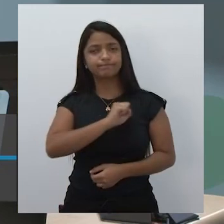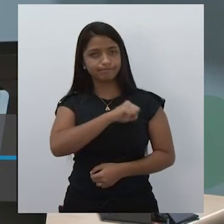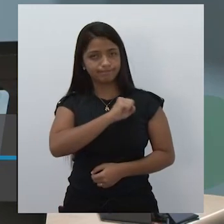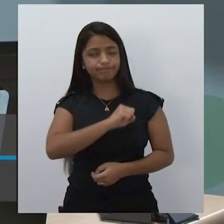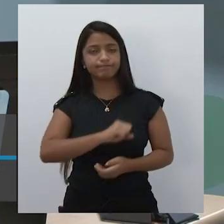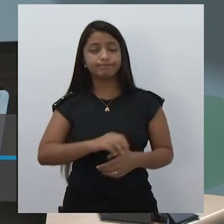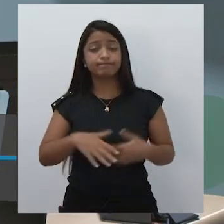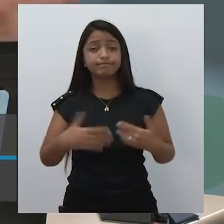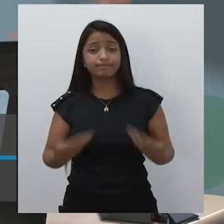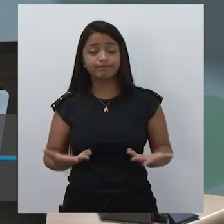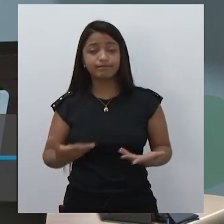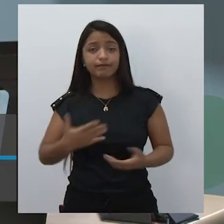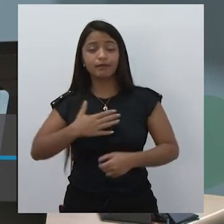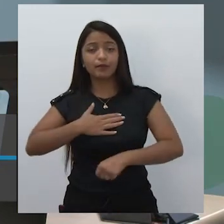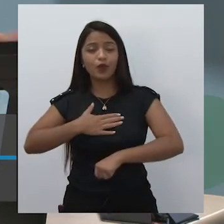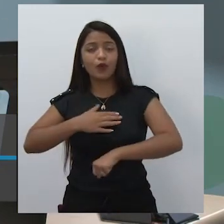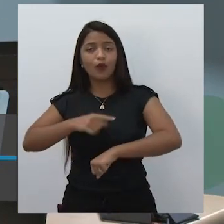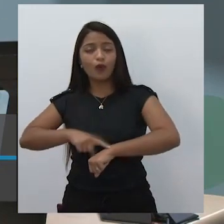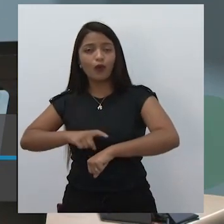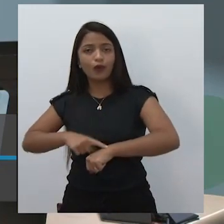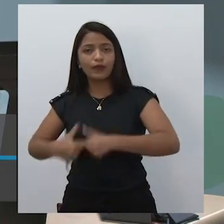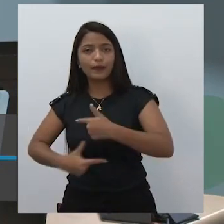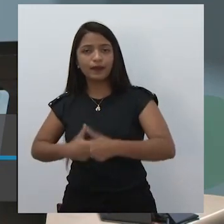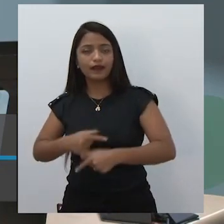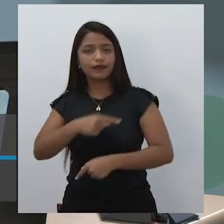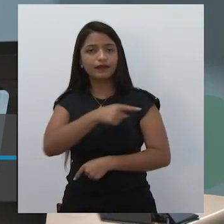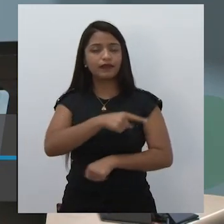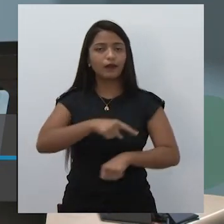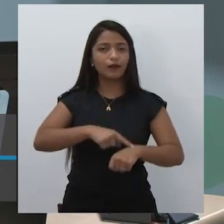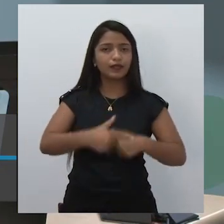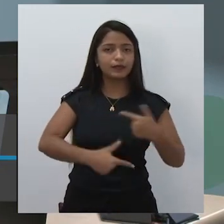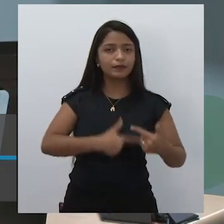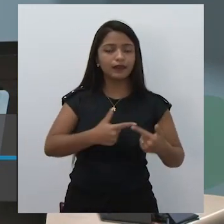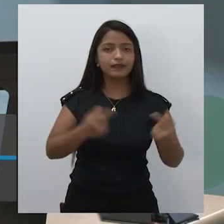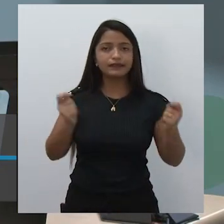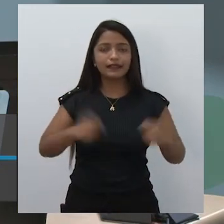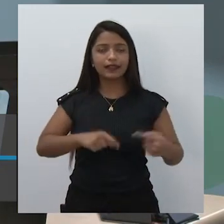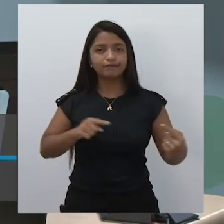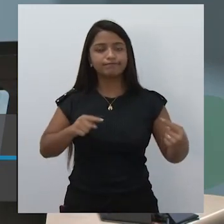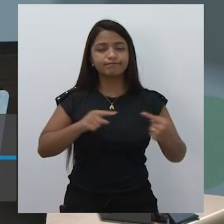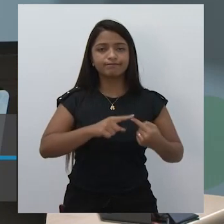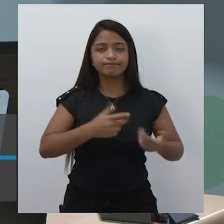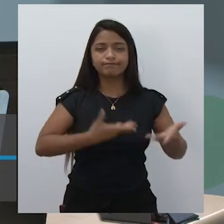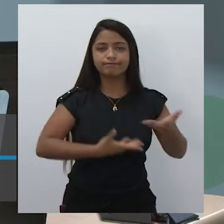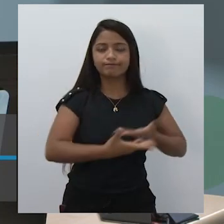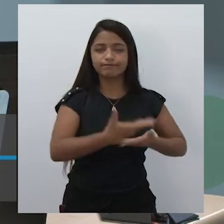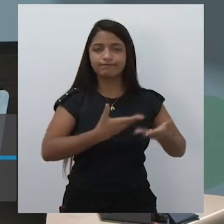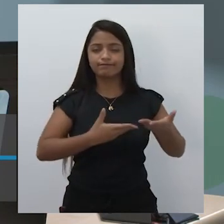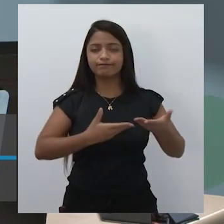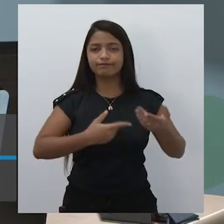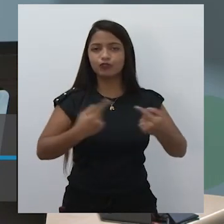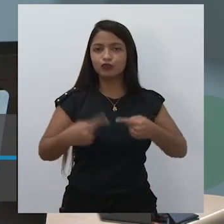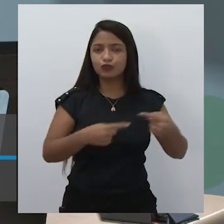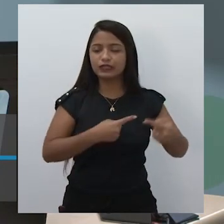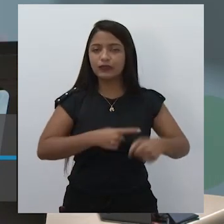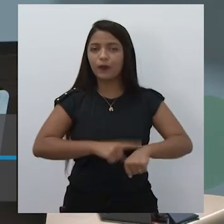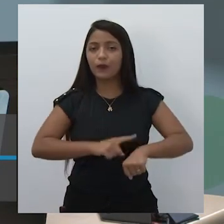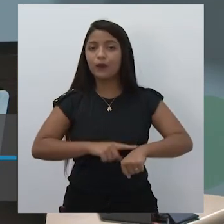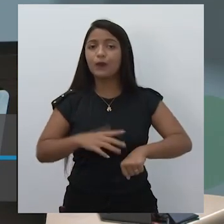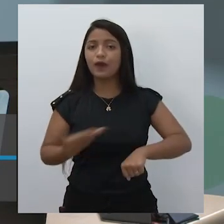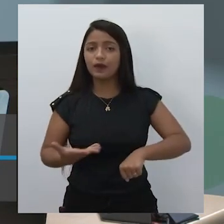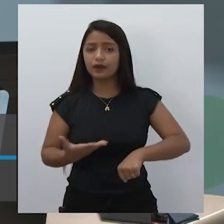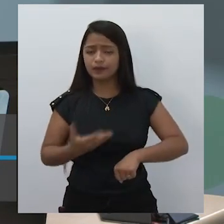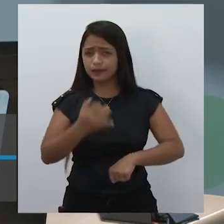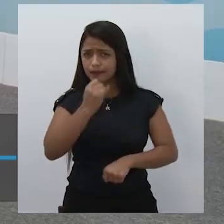meu horário com o seu horário, né? Quando a gente vai conversar, a gente só vai se conversar se a gente estiver